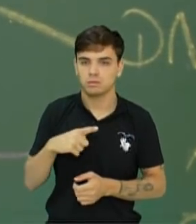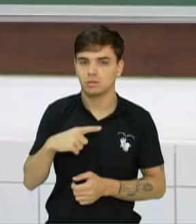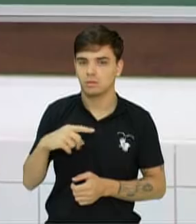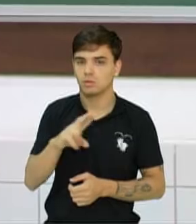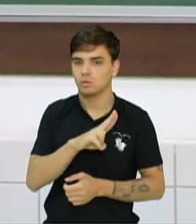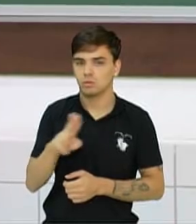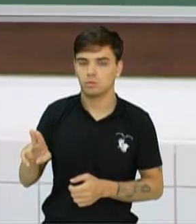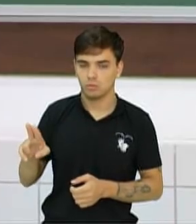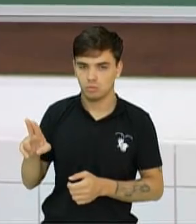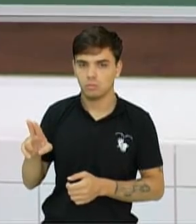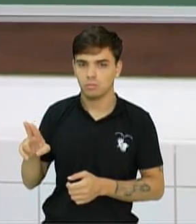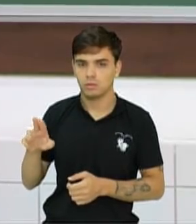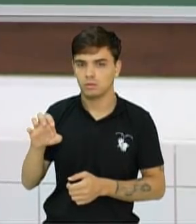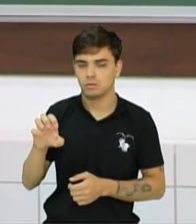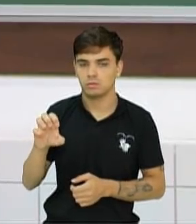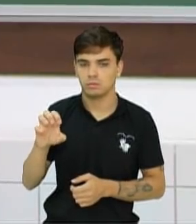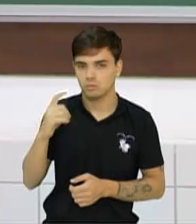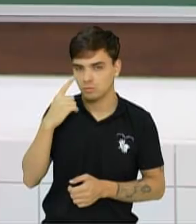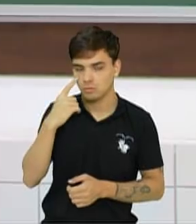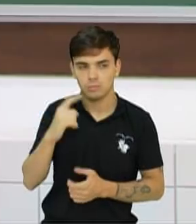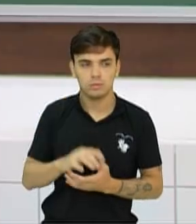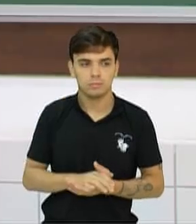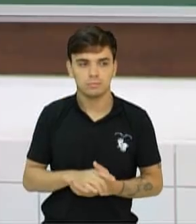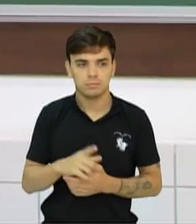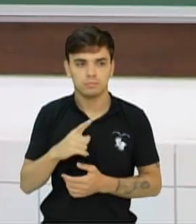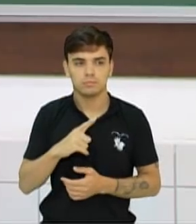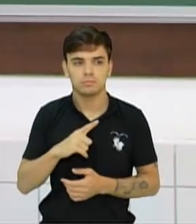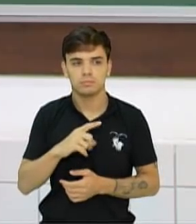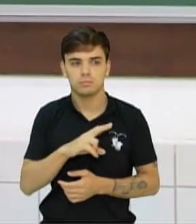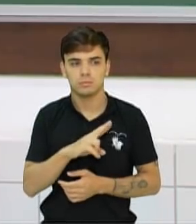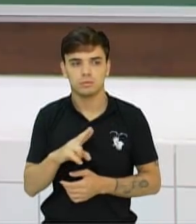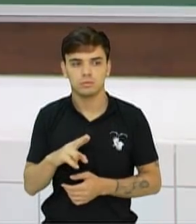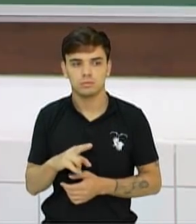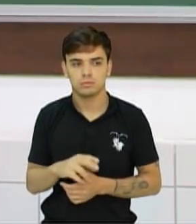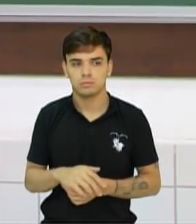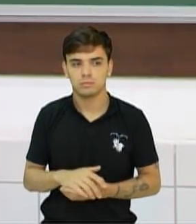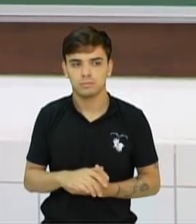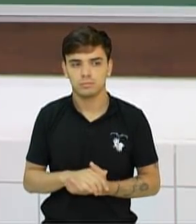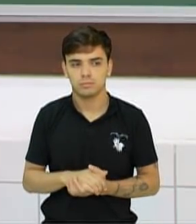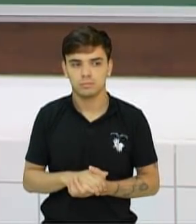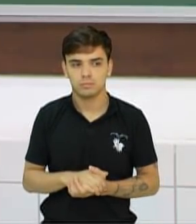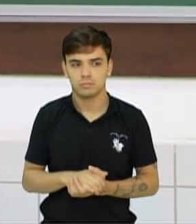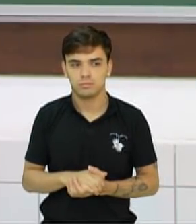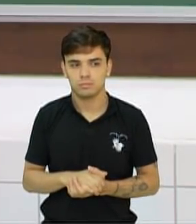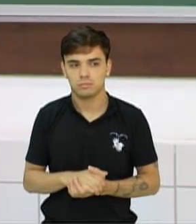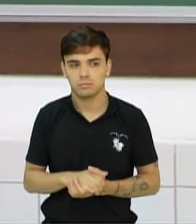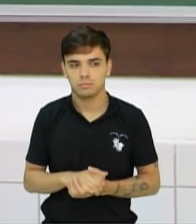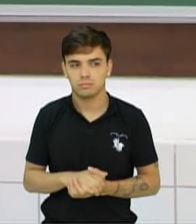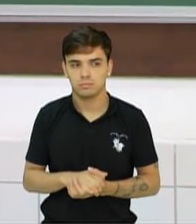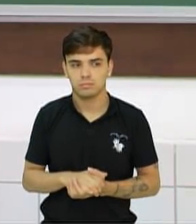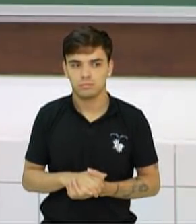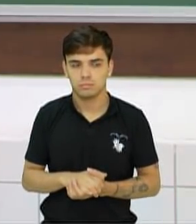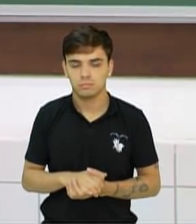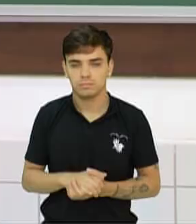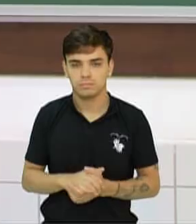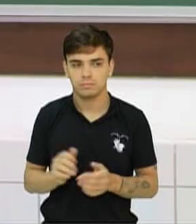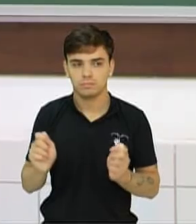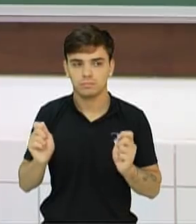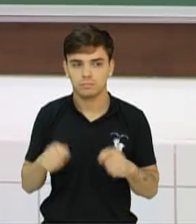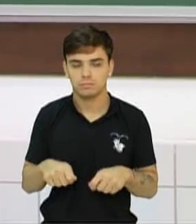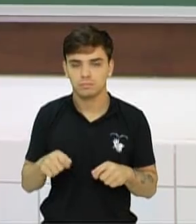chama-se histona. Então, ele é condensado em proteínas, ou seja, ele é enrolado em proteínas, até que ele